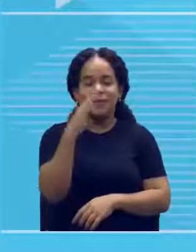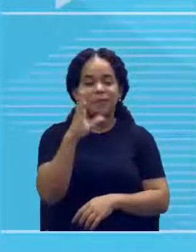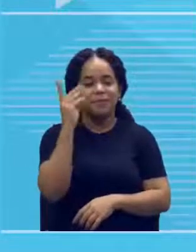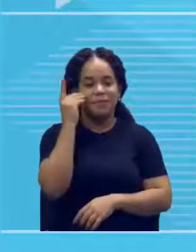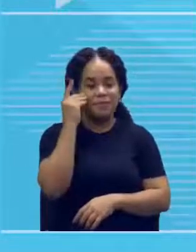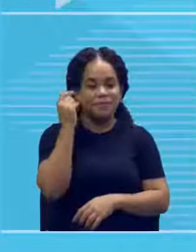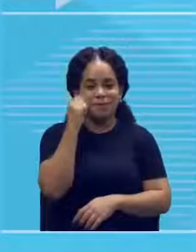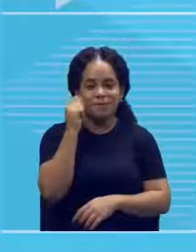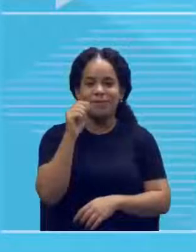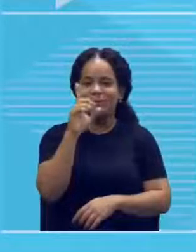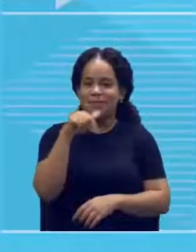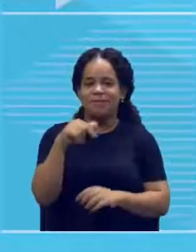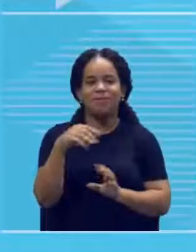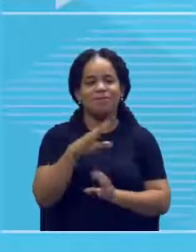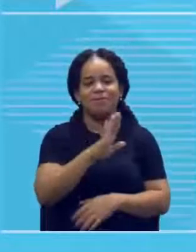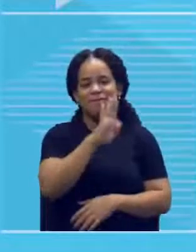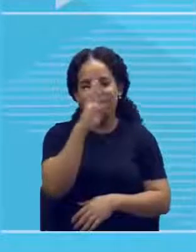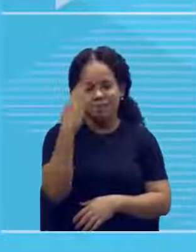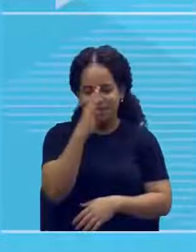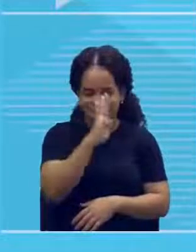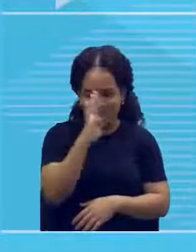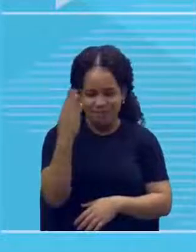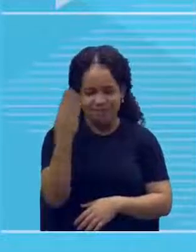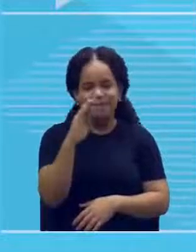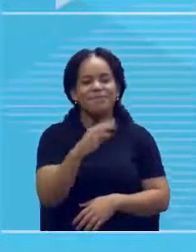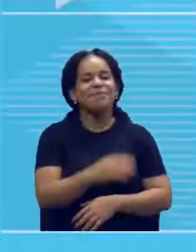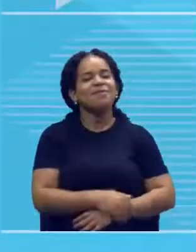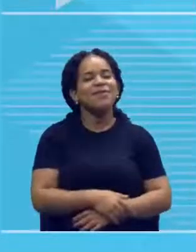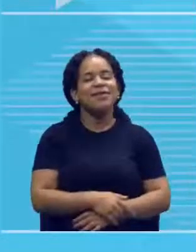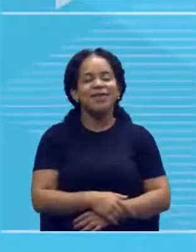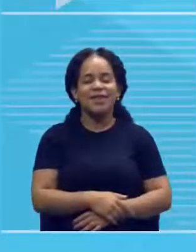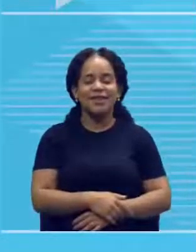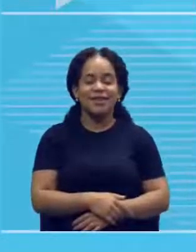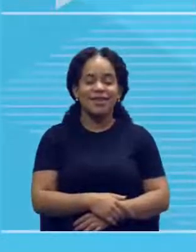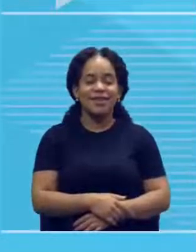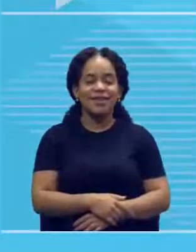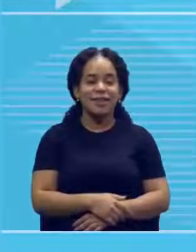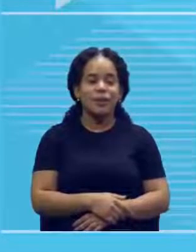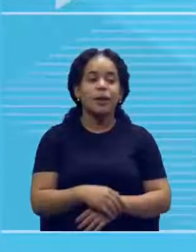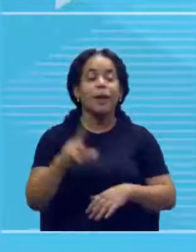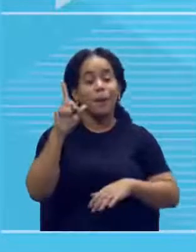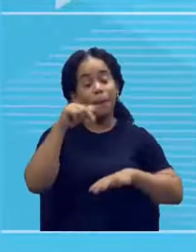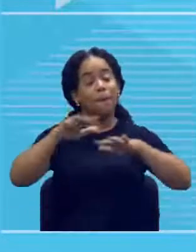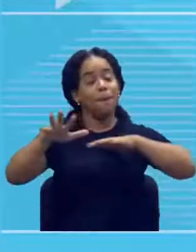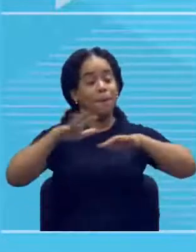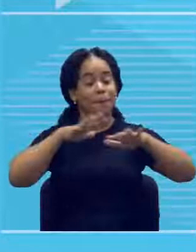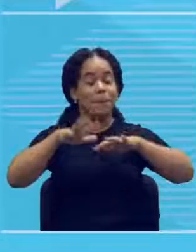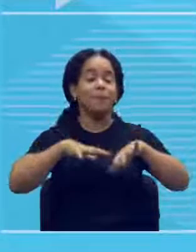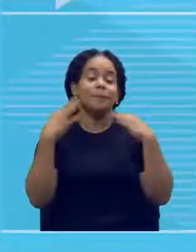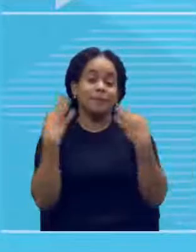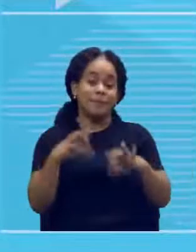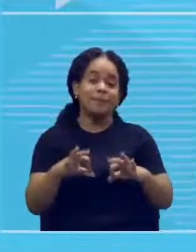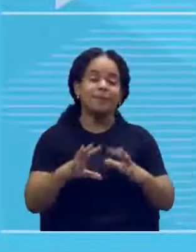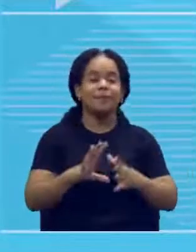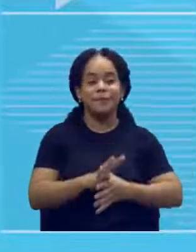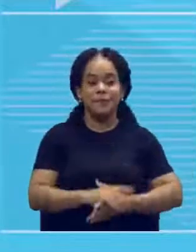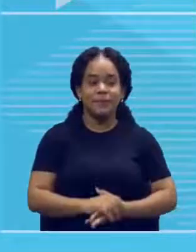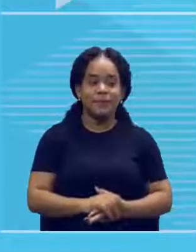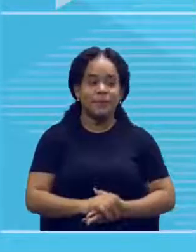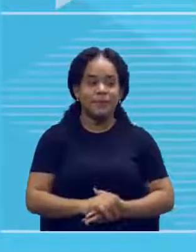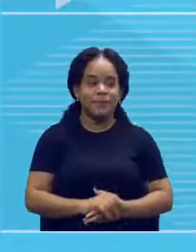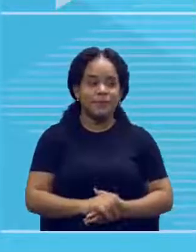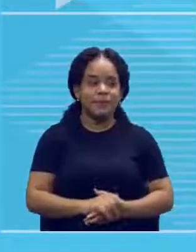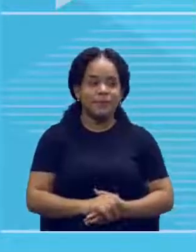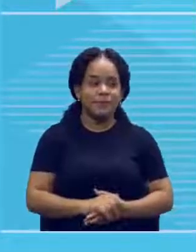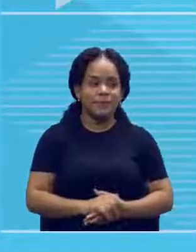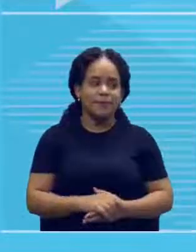né? A Beyoncé deusa, é claro. Então, gente, movimenta mesmo, né? Muito bom. Também